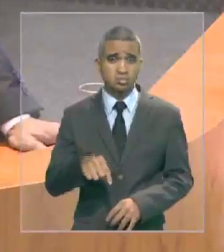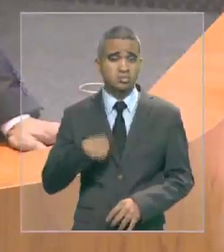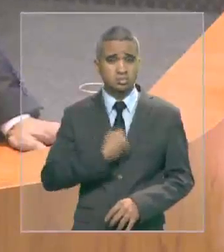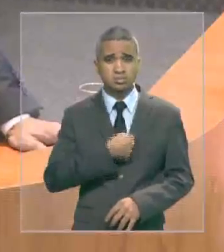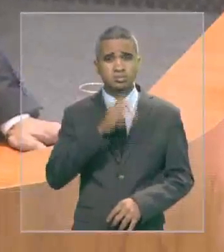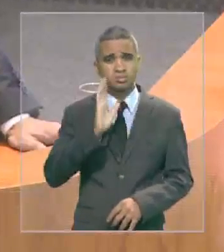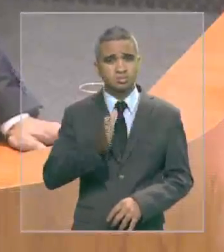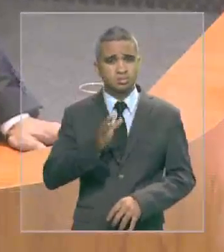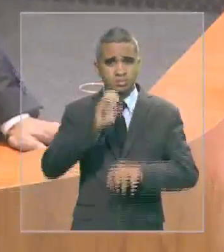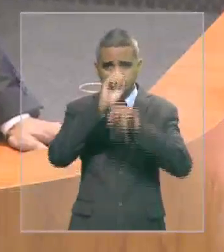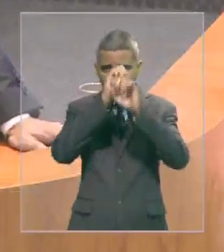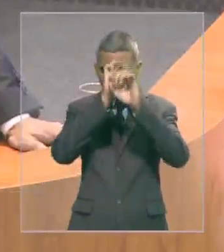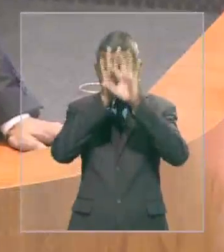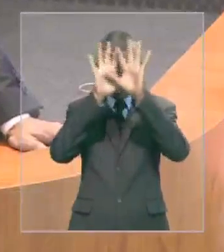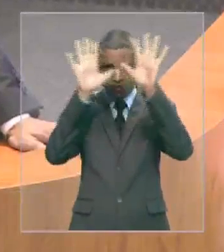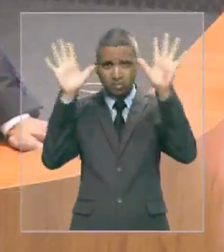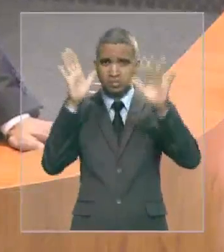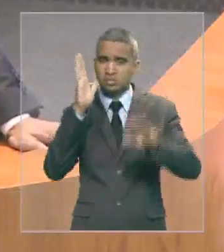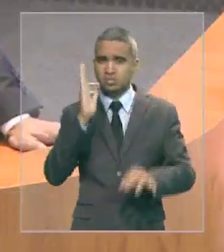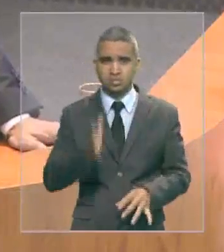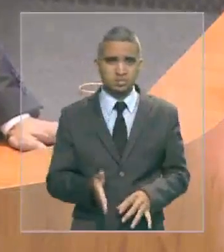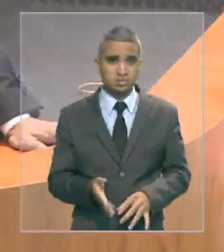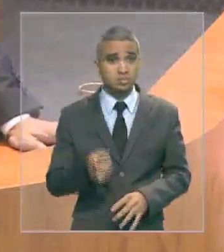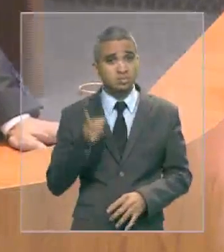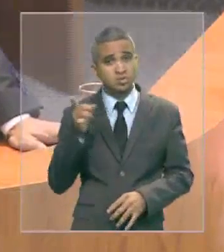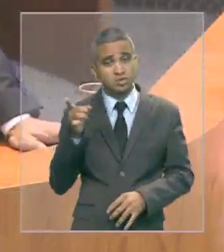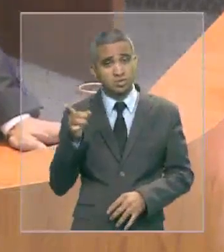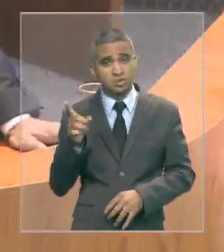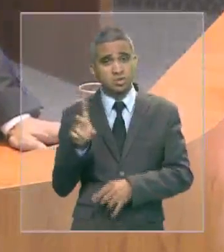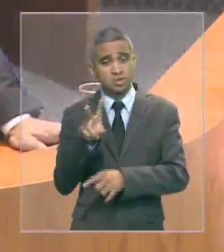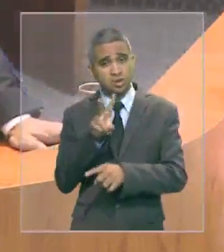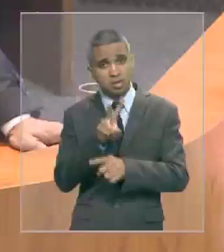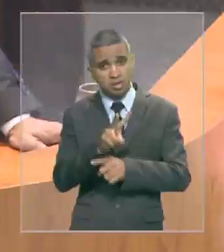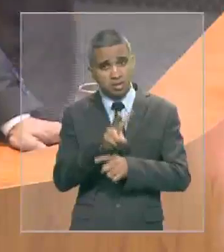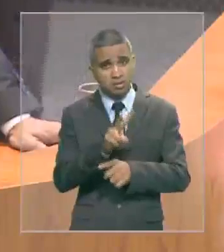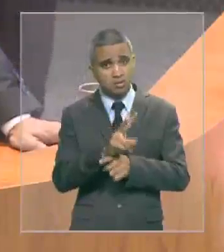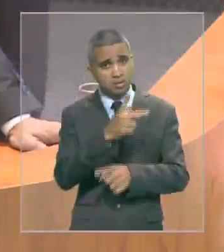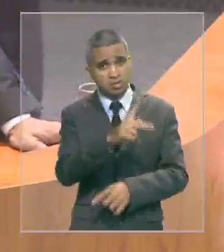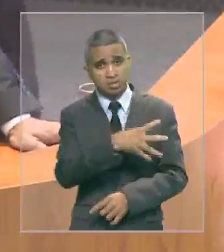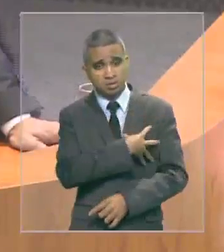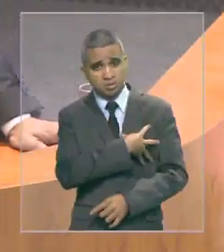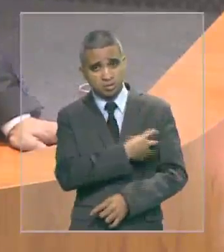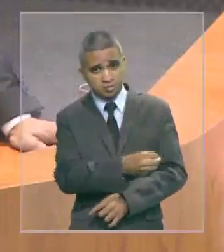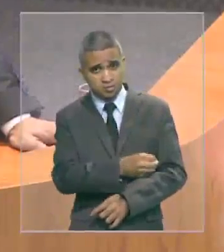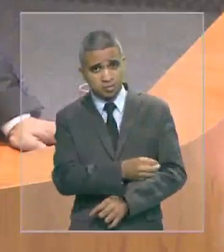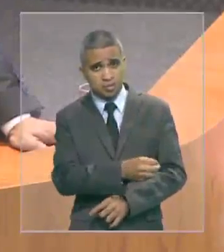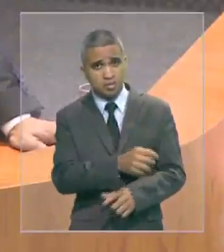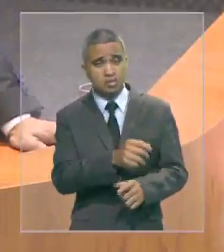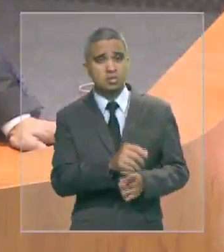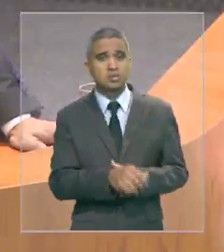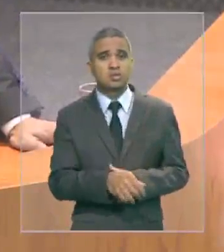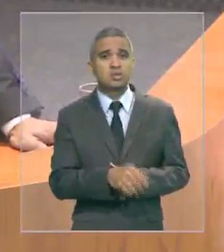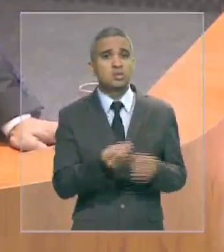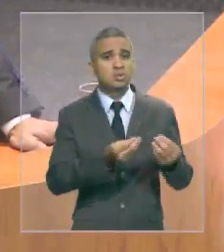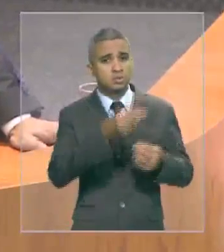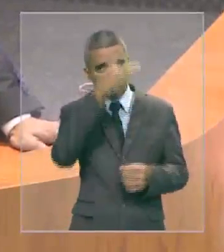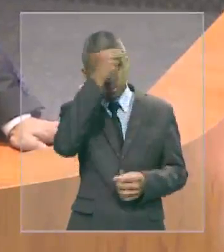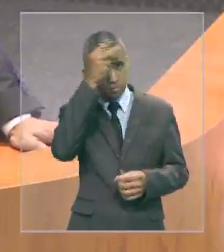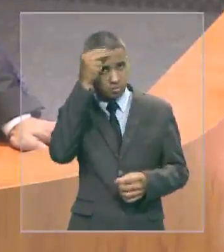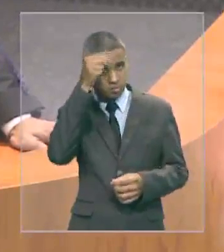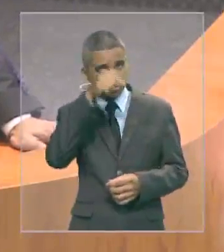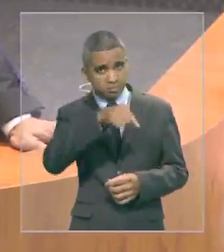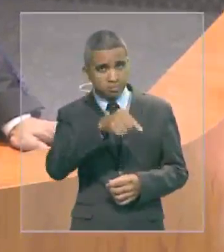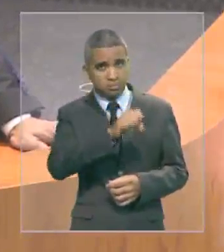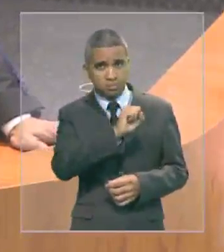claramente lados. Vossa Excelência defende pertinentemente o filho, a administração pública municipal. Defende